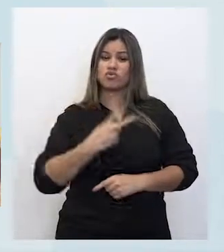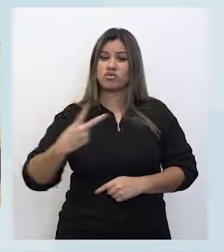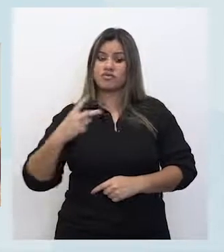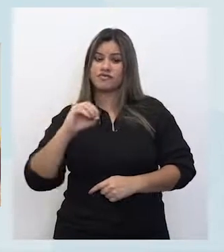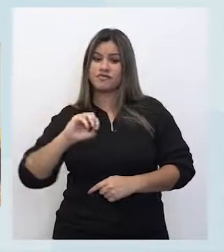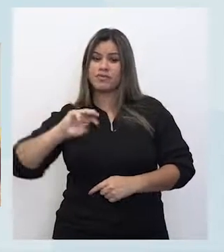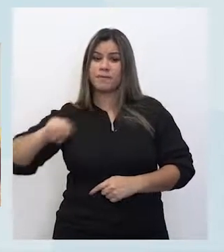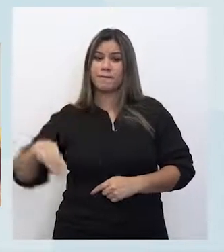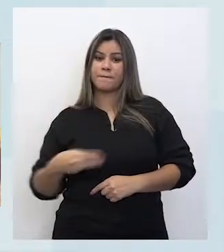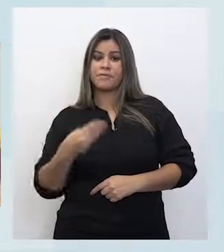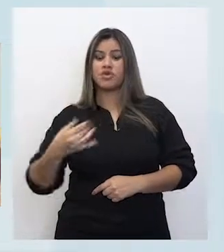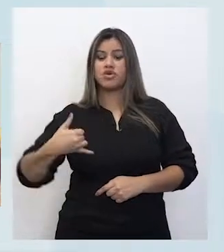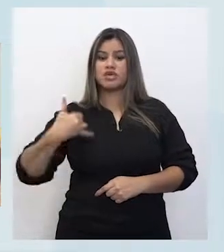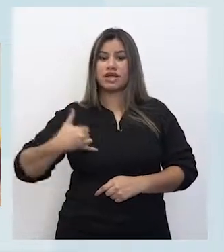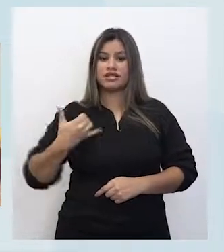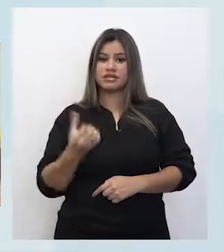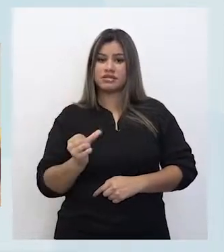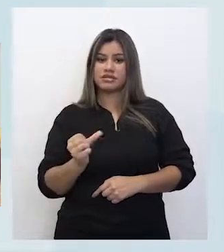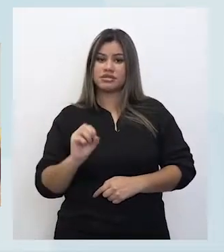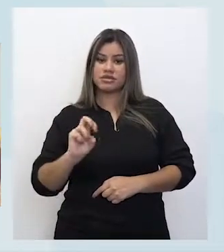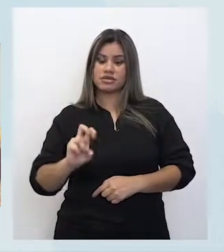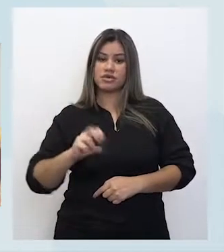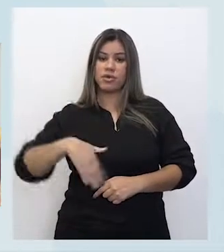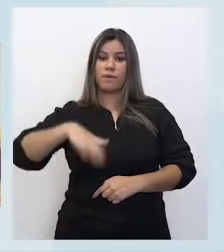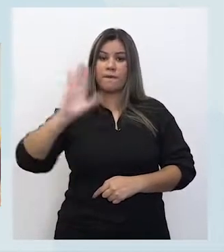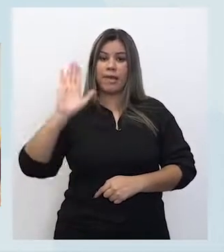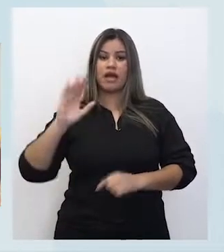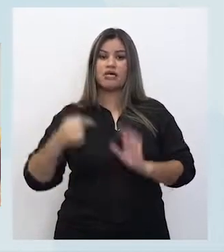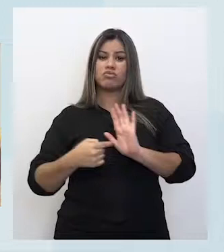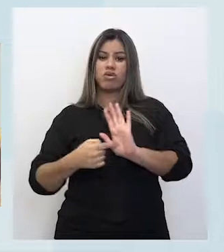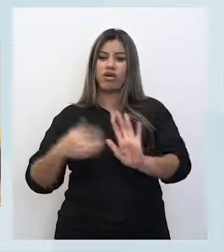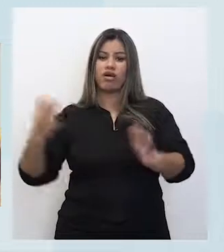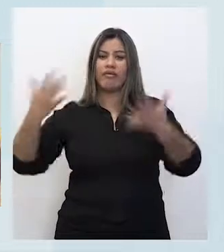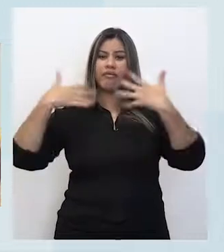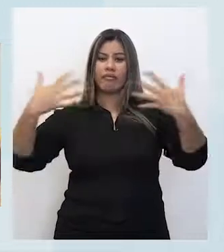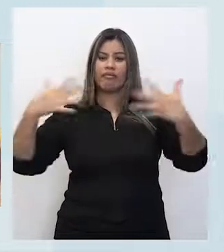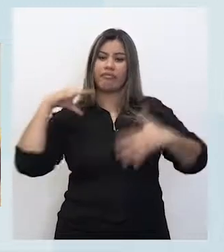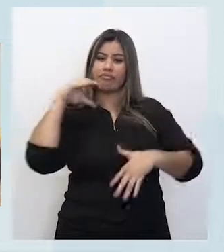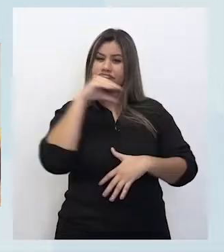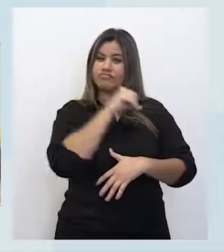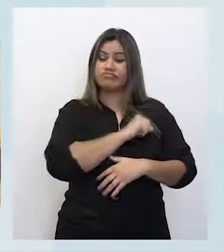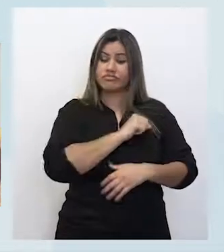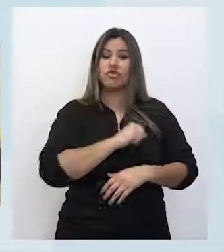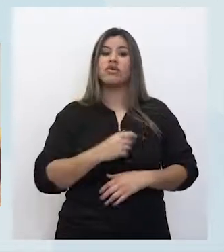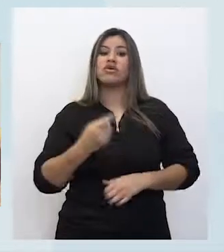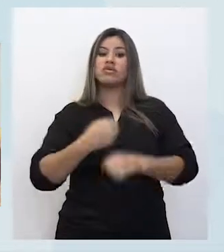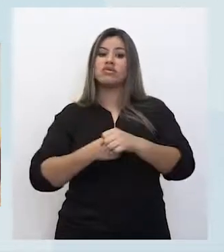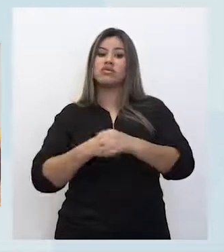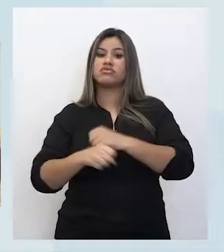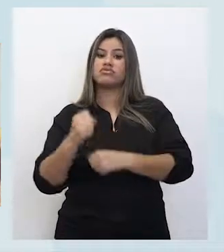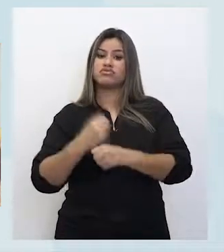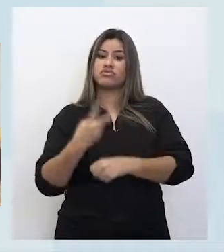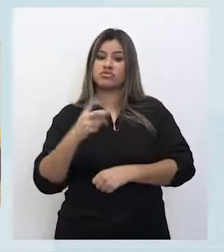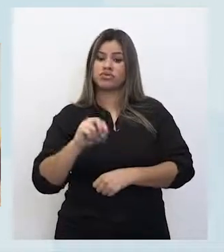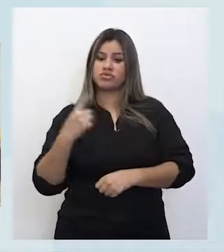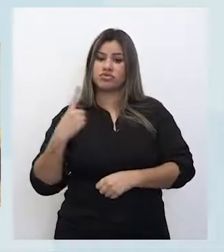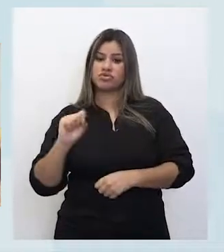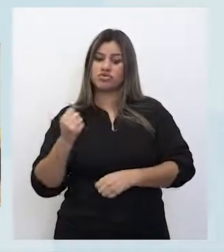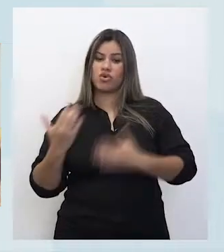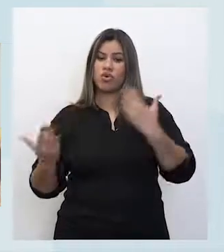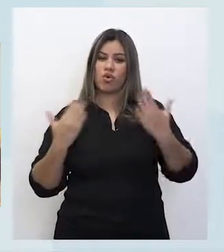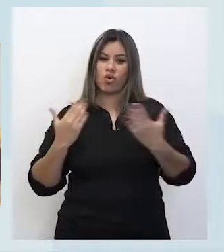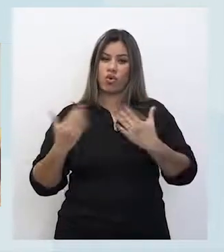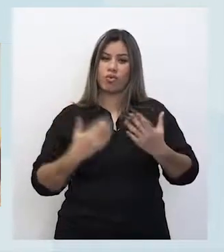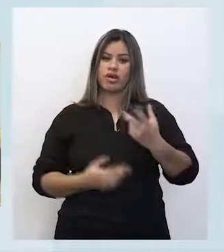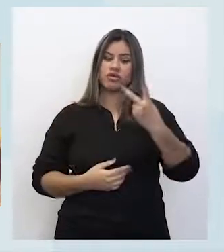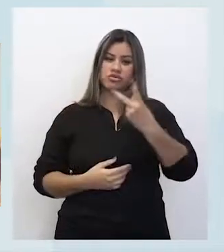acima de 65 anos expostas a ondas de calor em 2018, em comparação com o ano